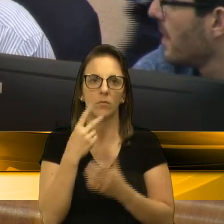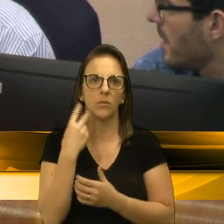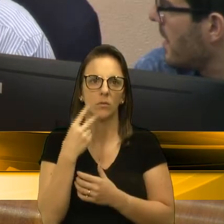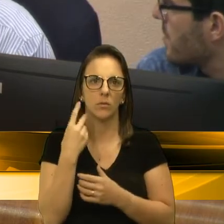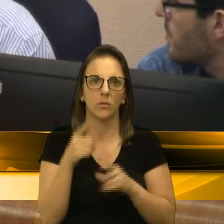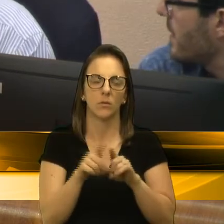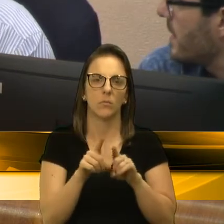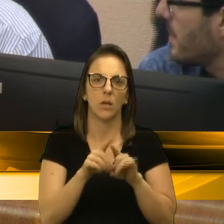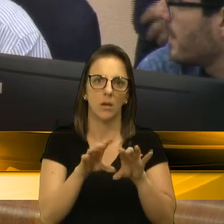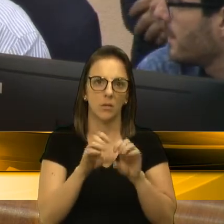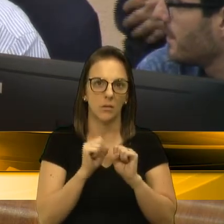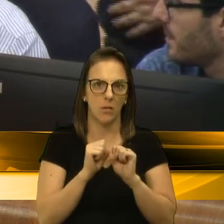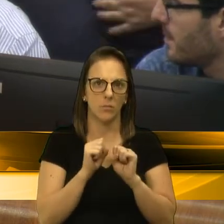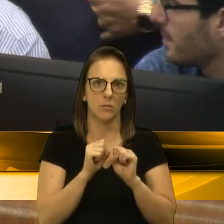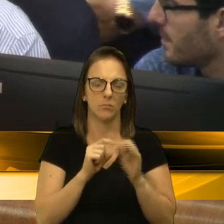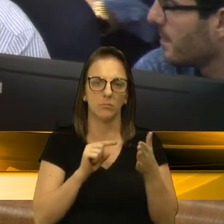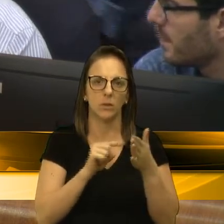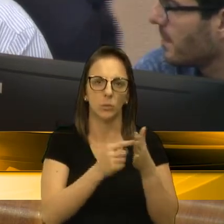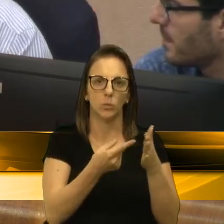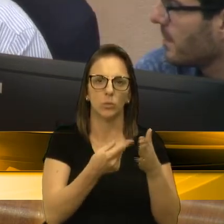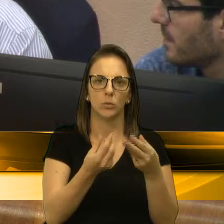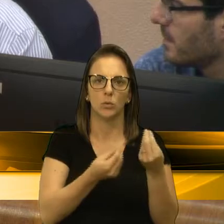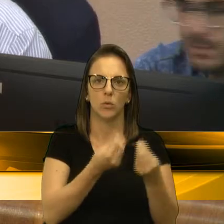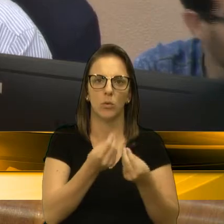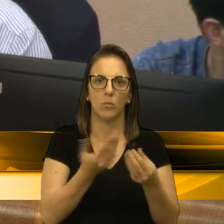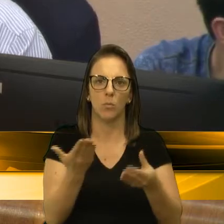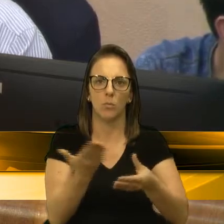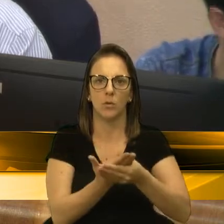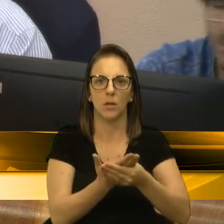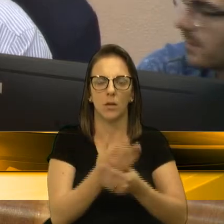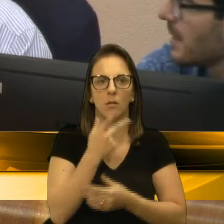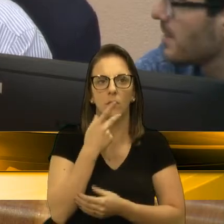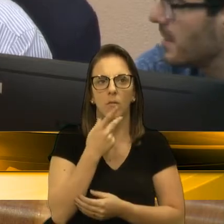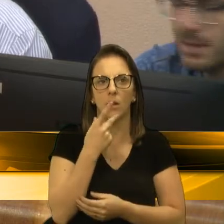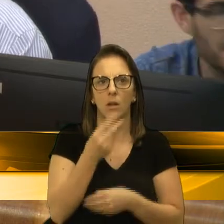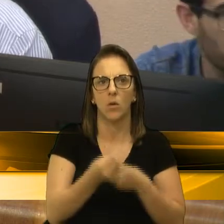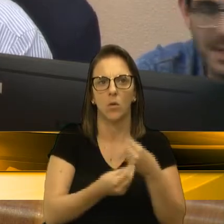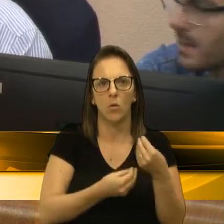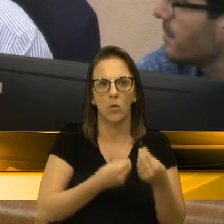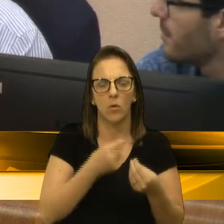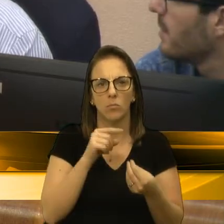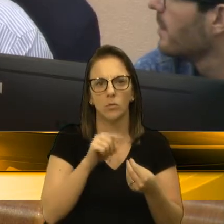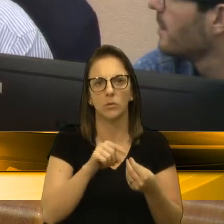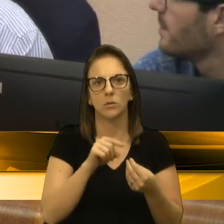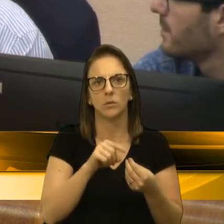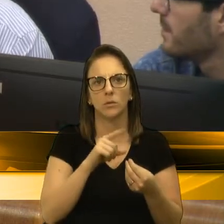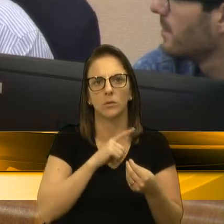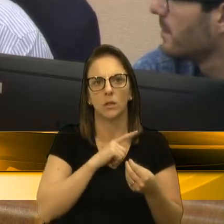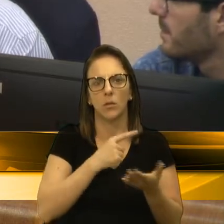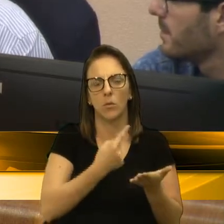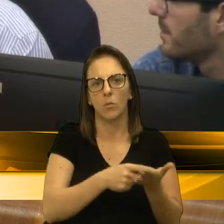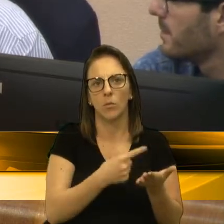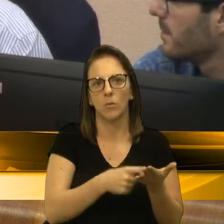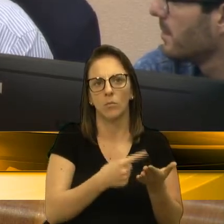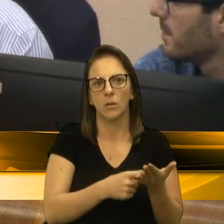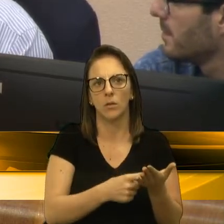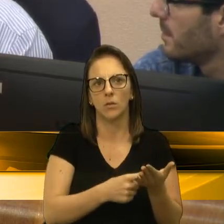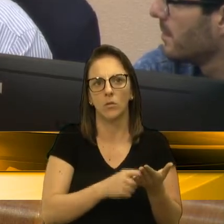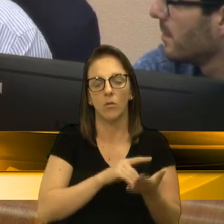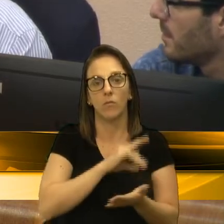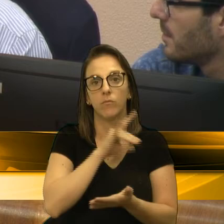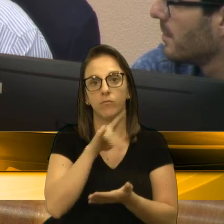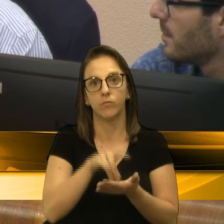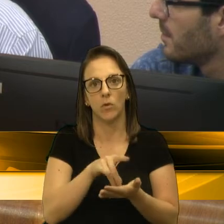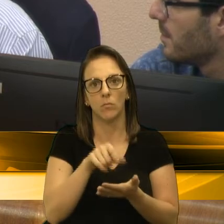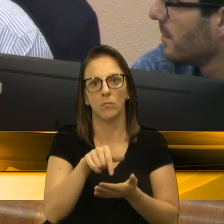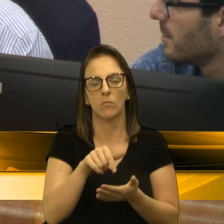recebimento da denúncia da tramitação do processo que pudesse imacular ou remeter a questão com o condão de comprometer a regularidade formal do processo em